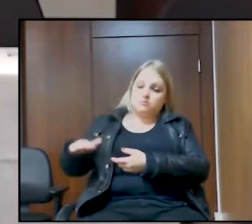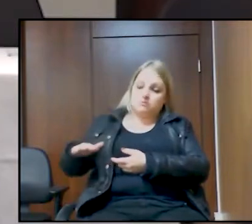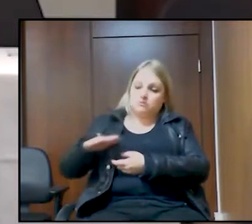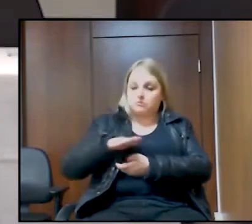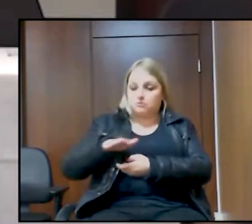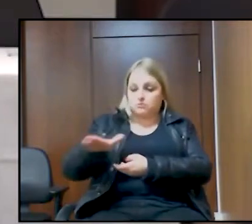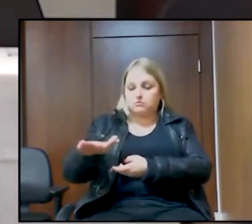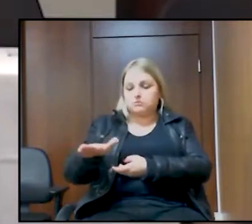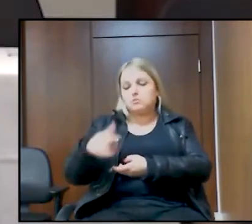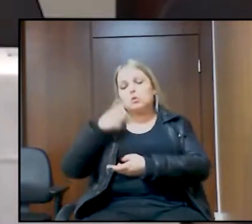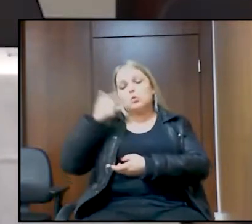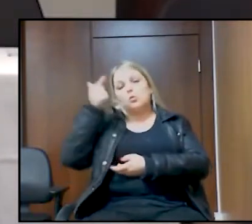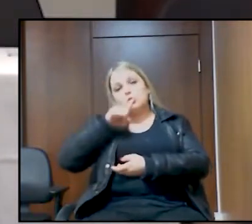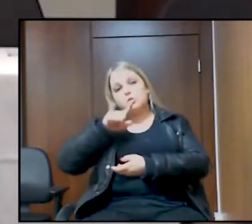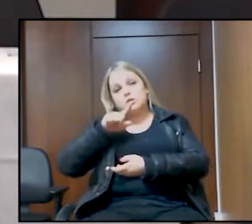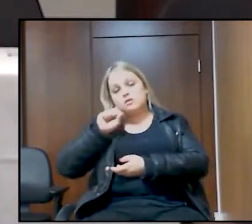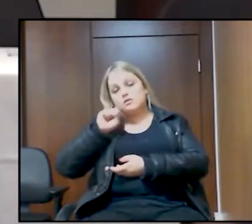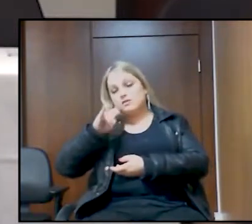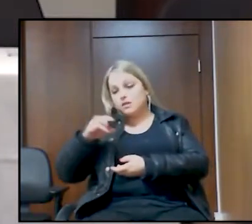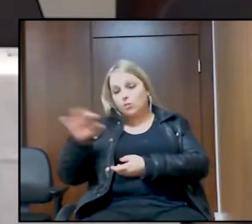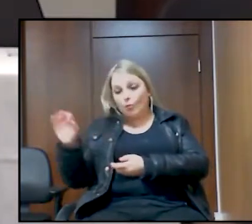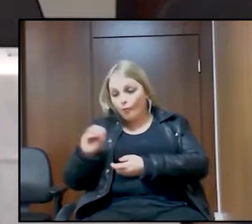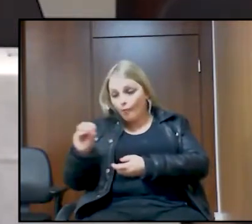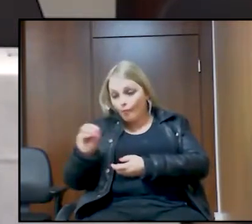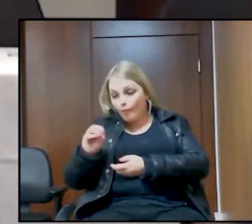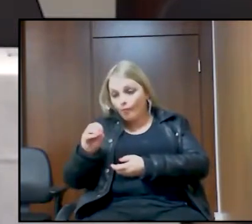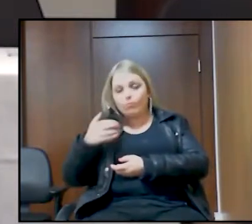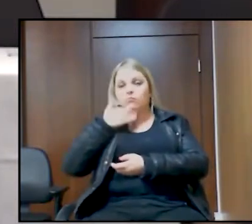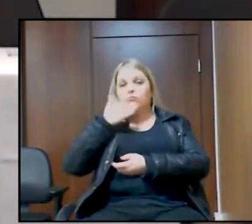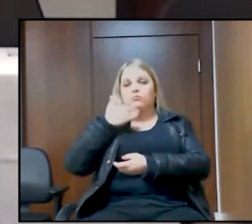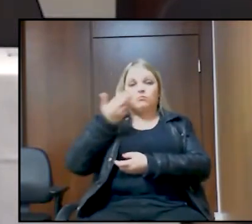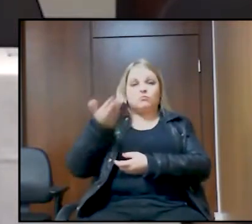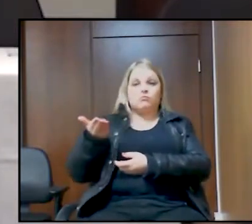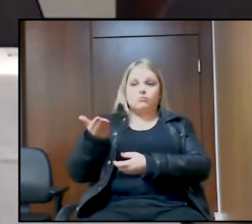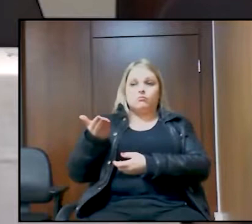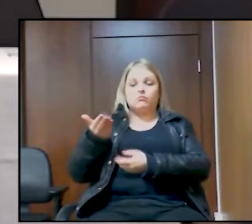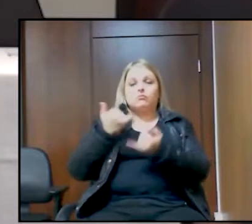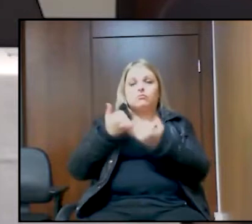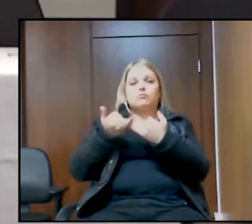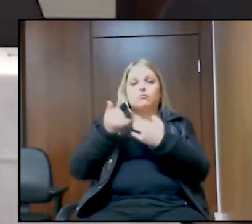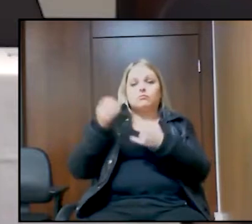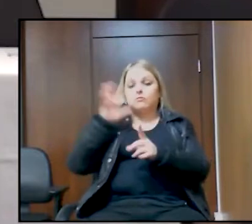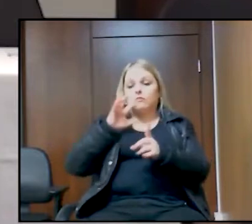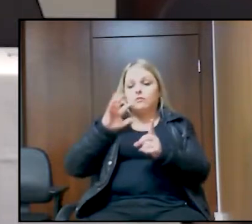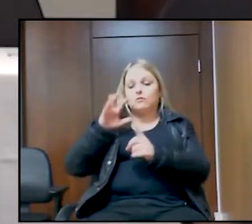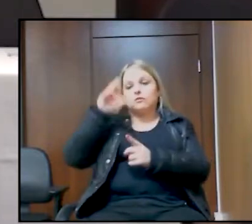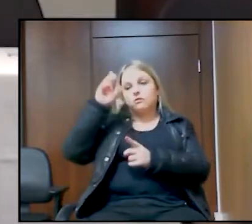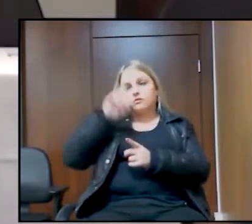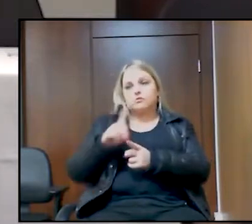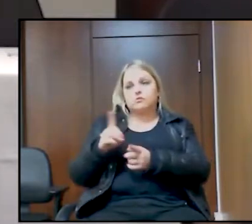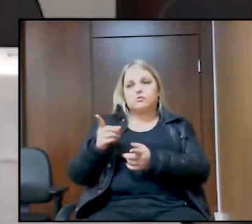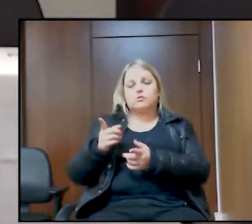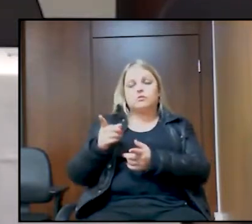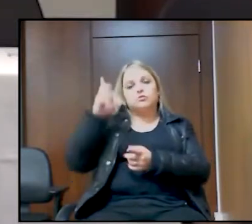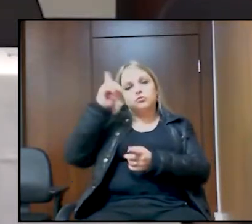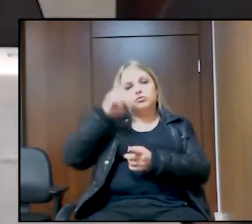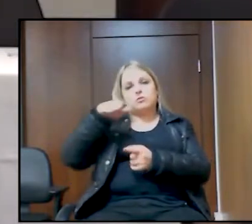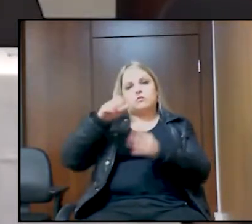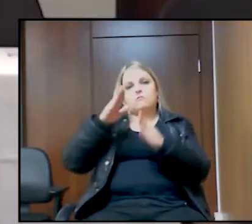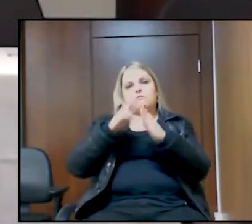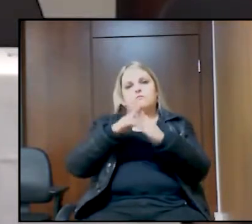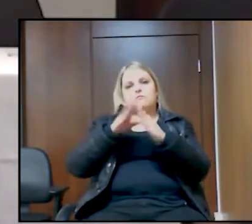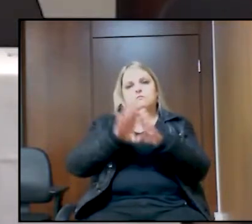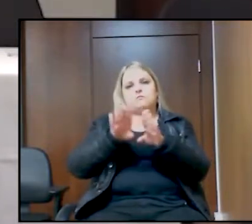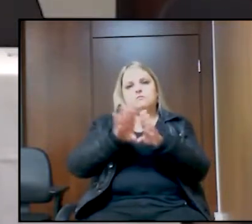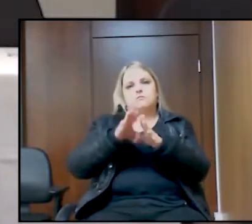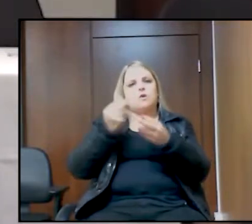Ou seja, o meio é determinante ao exercício do meu direito e, portanto, do direito à habitação também. Então,